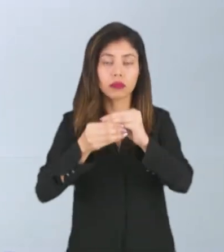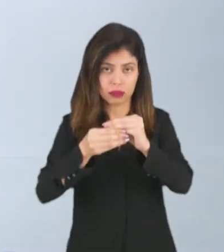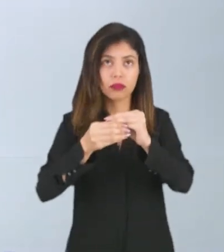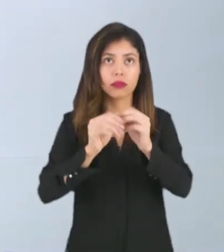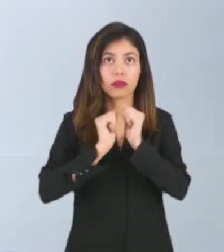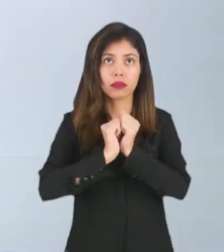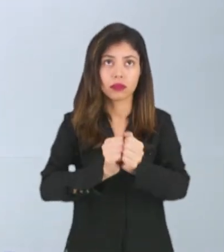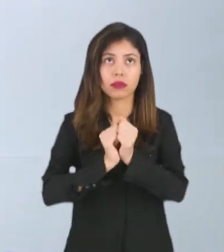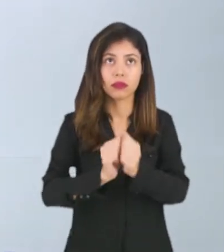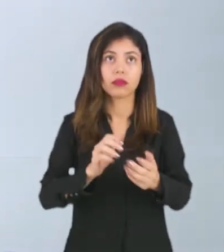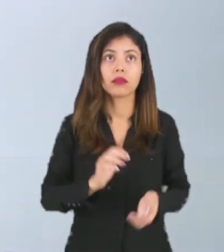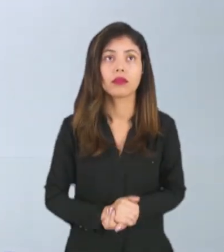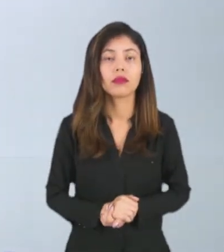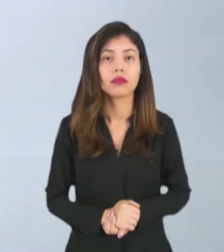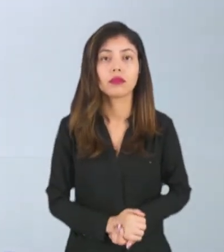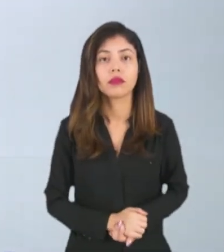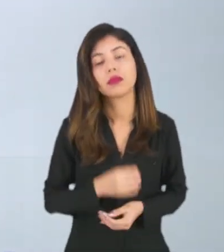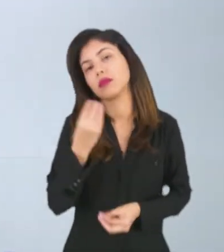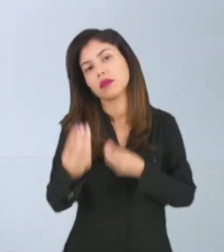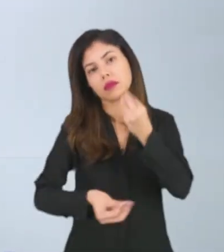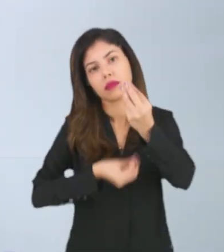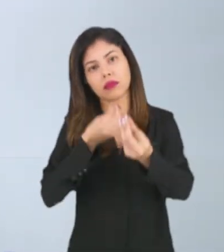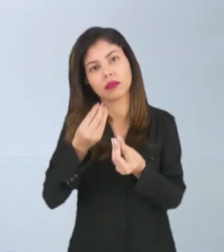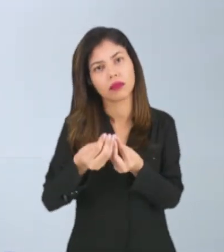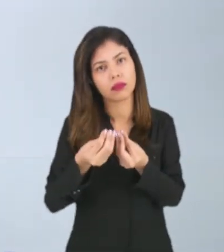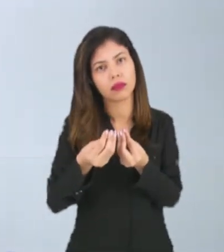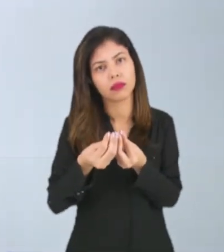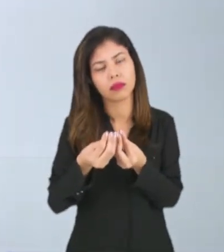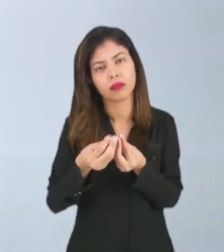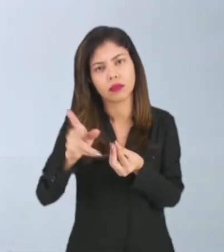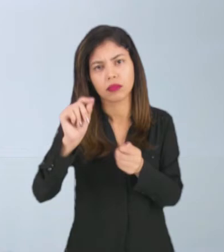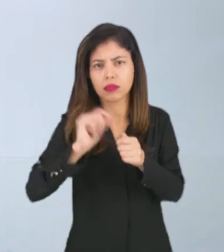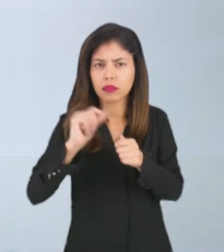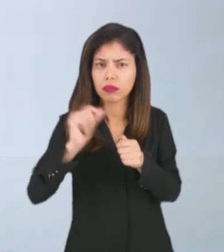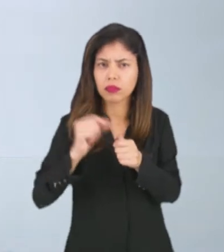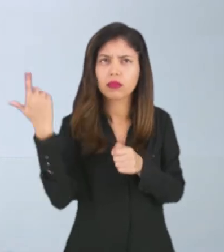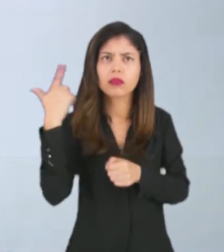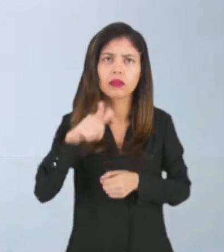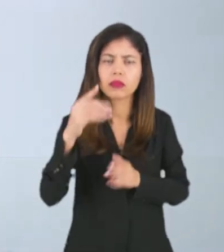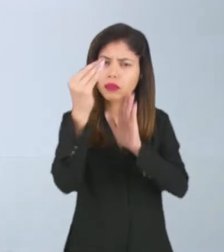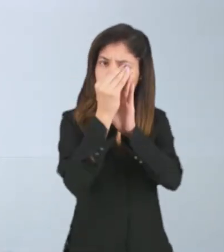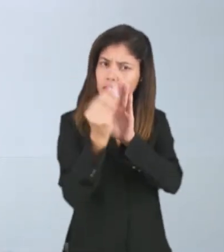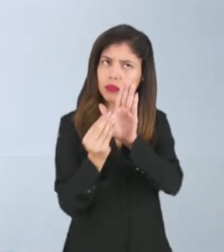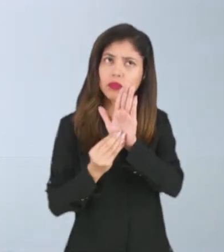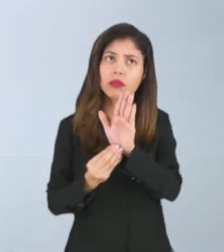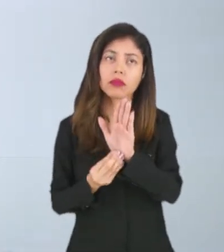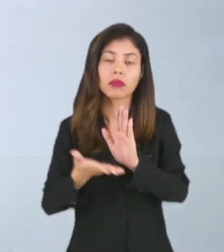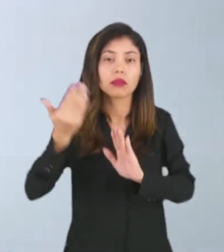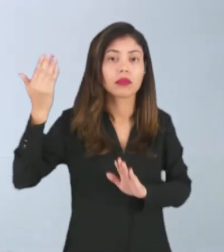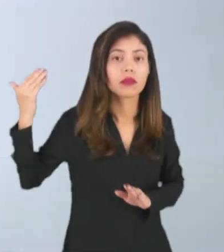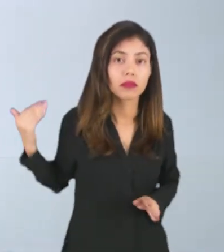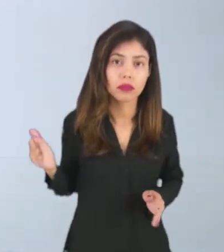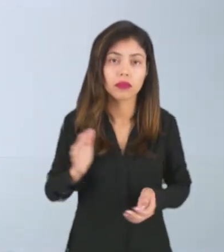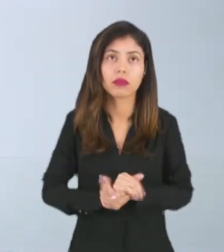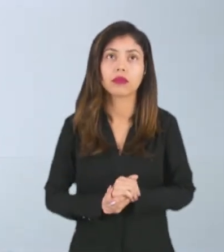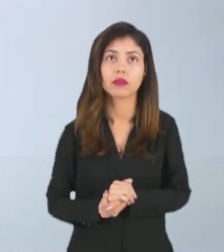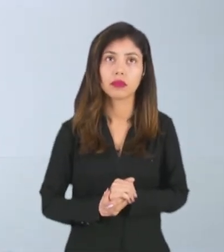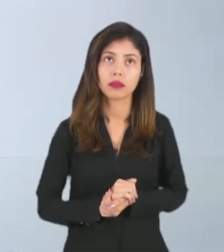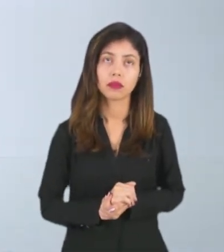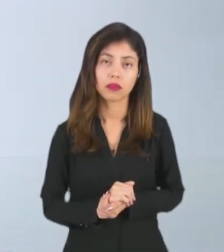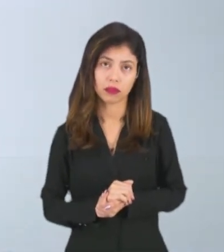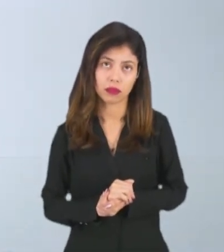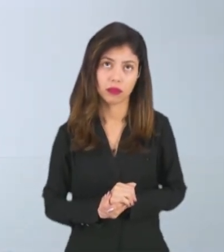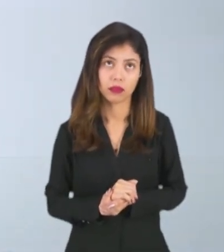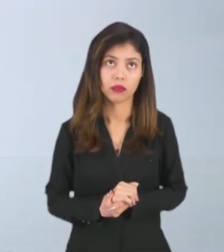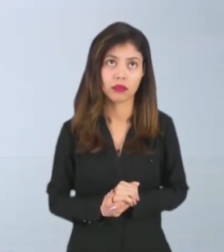todos juntos. E aí, como é que fazia para conseguir esses dados antigamente? Então,